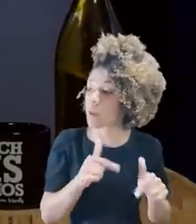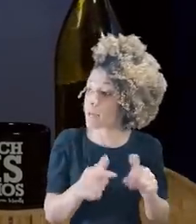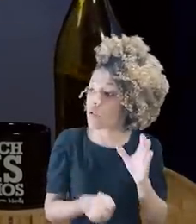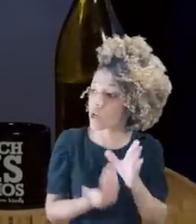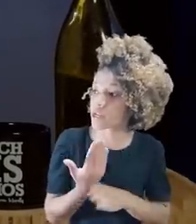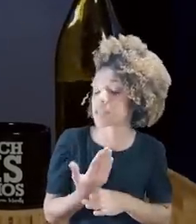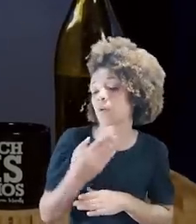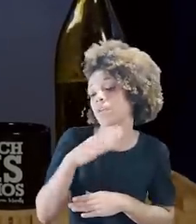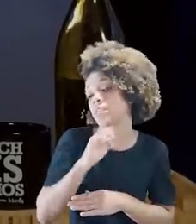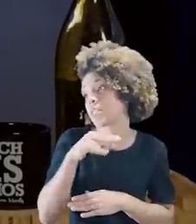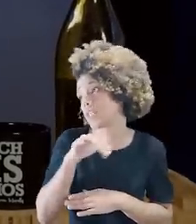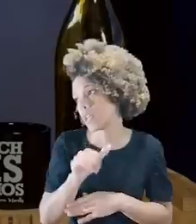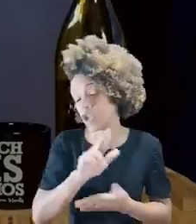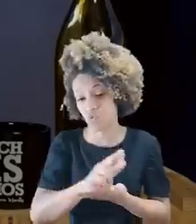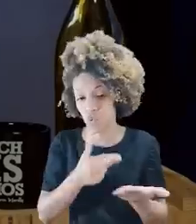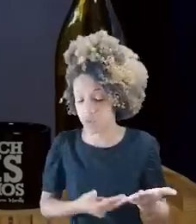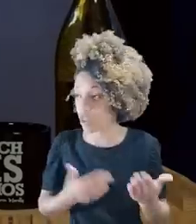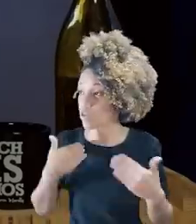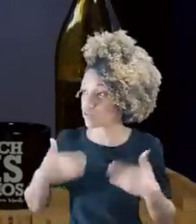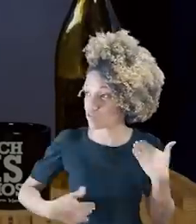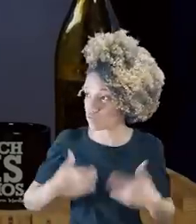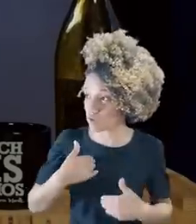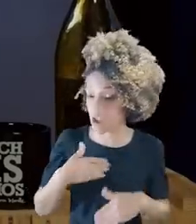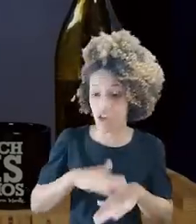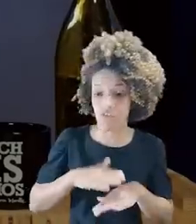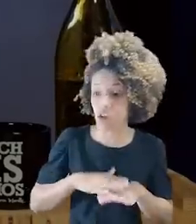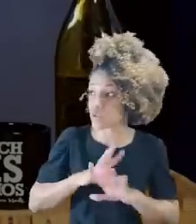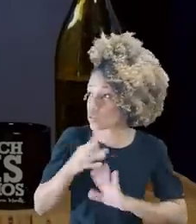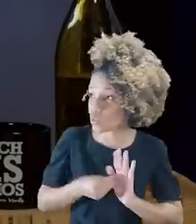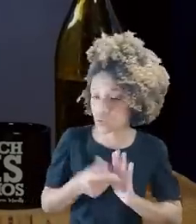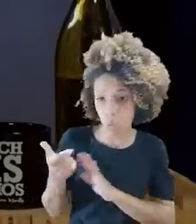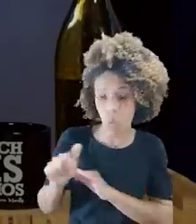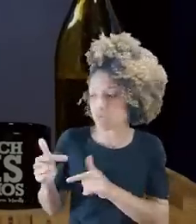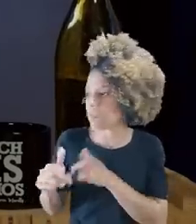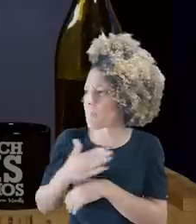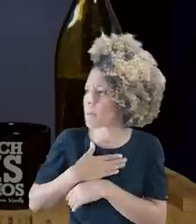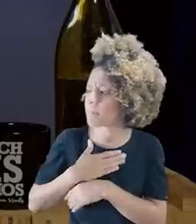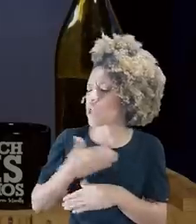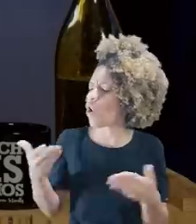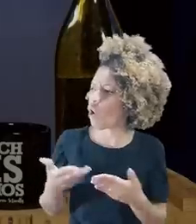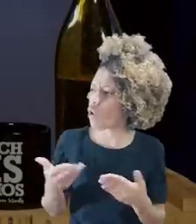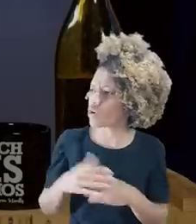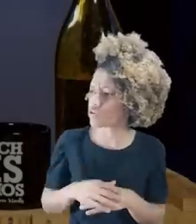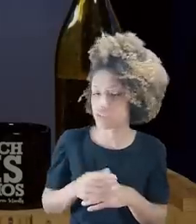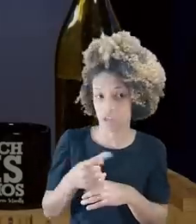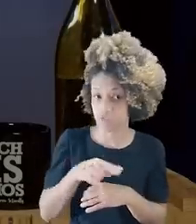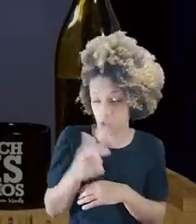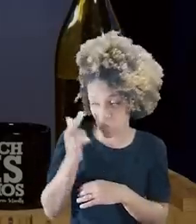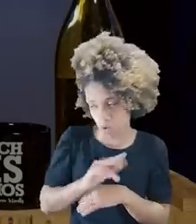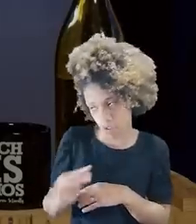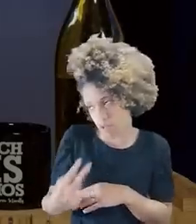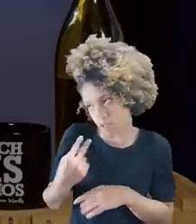não é uma coisa que que eu faço né não trabalho publicamente mas é um trabalho que eu ve eu ajudo mulheres